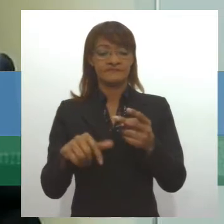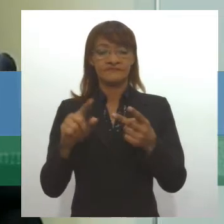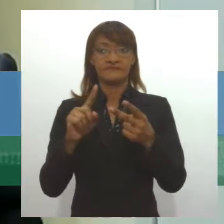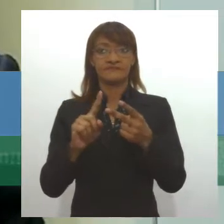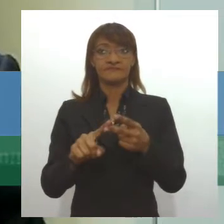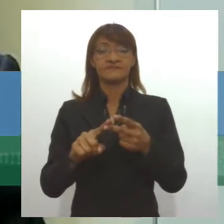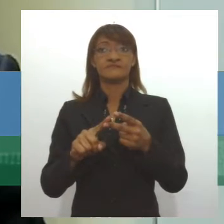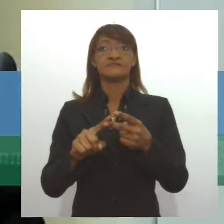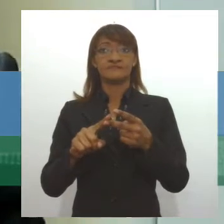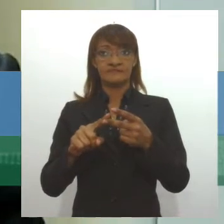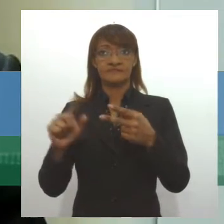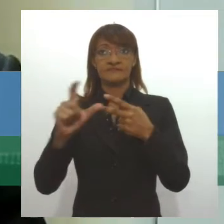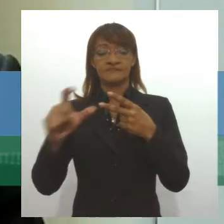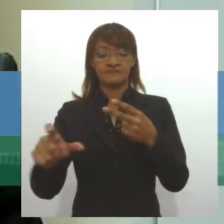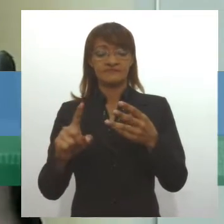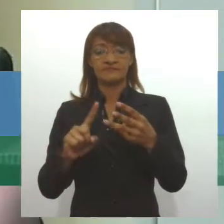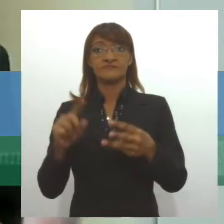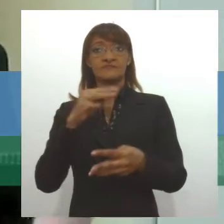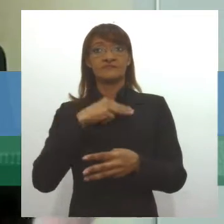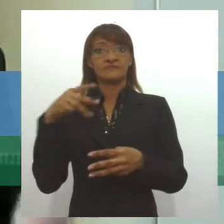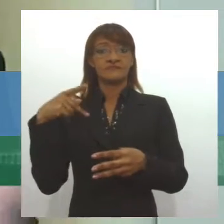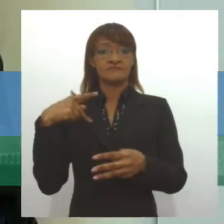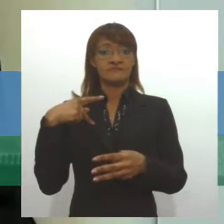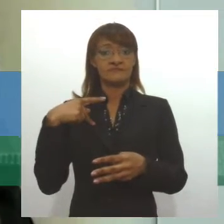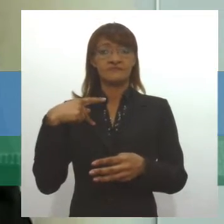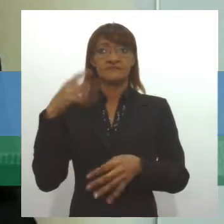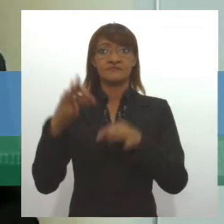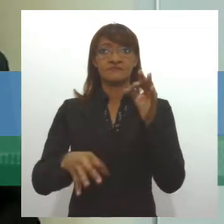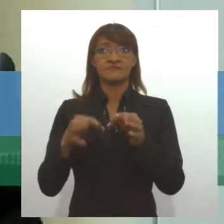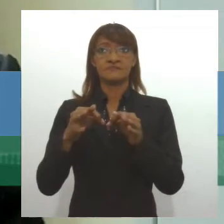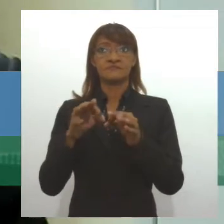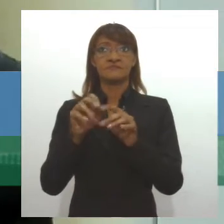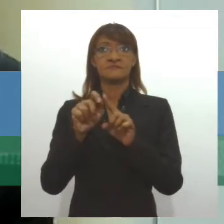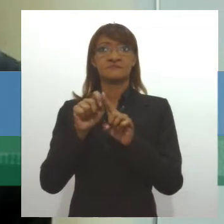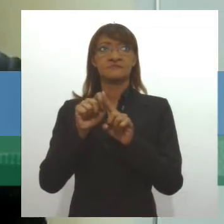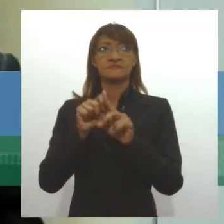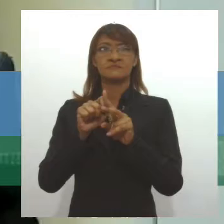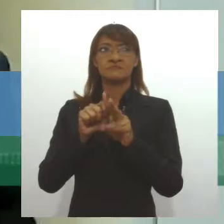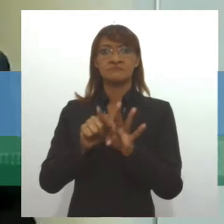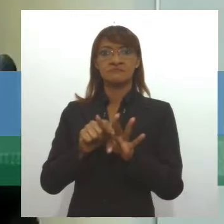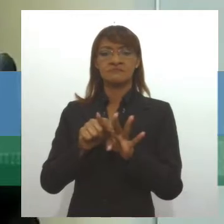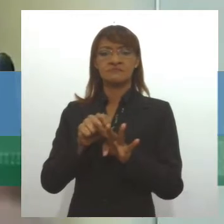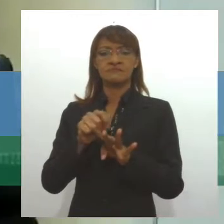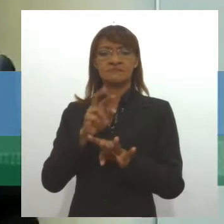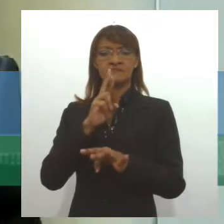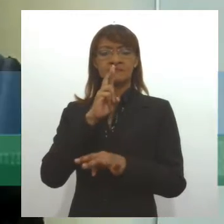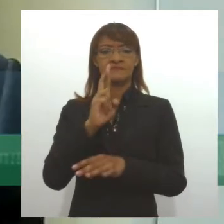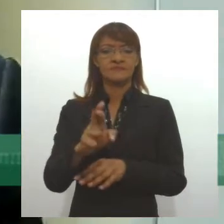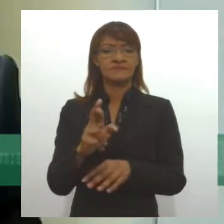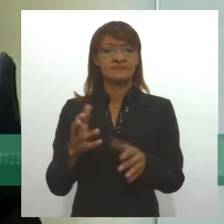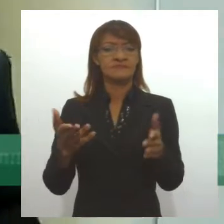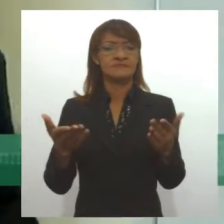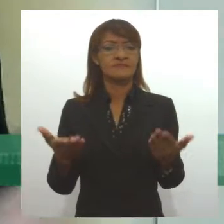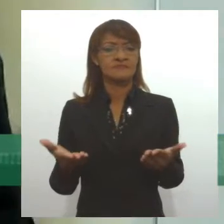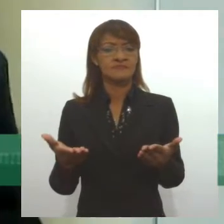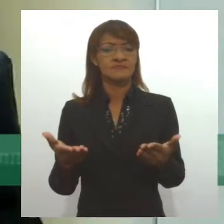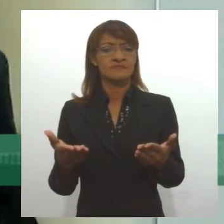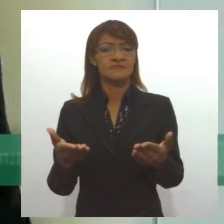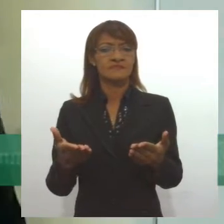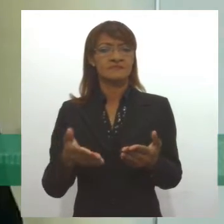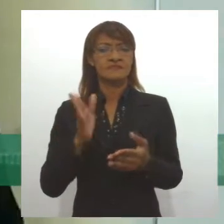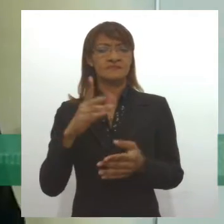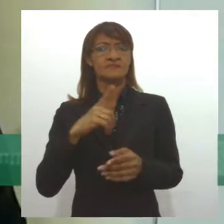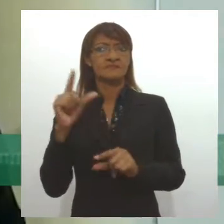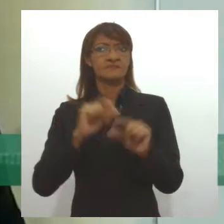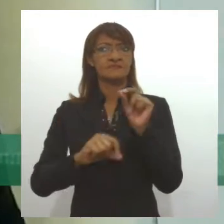30 dias, e o Ministério Público e o Judiciário levaram meses para responder. Então veja você que há aí havia, né? não há